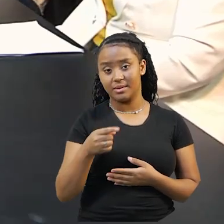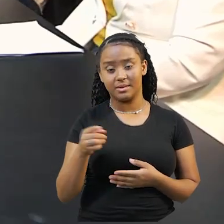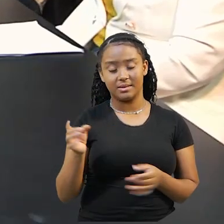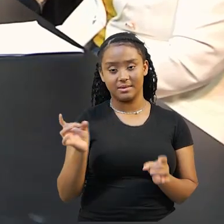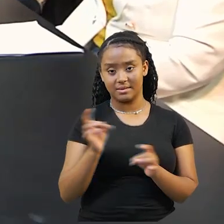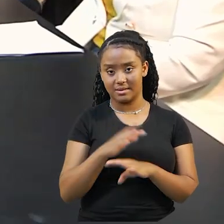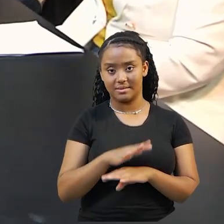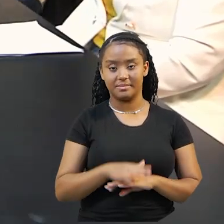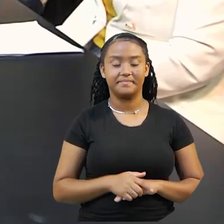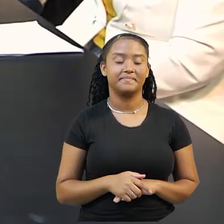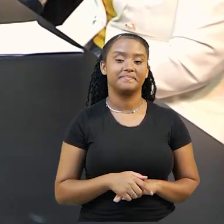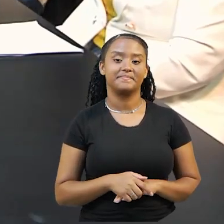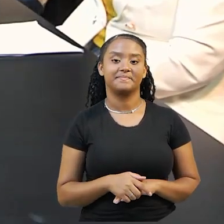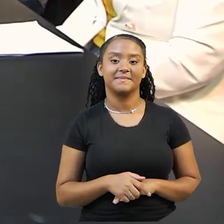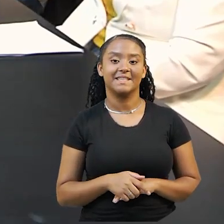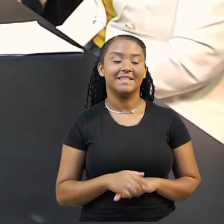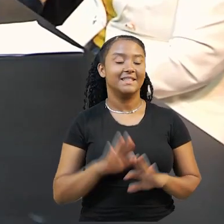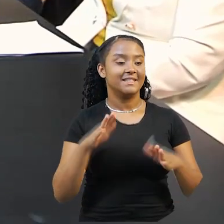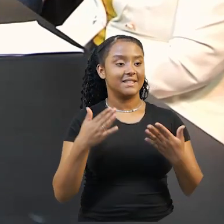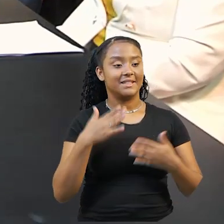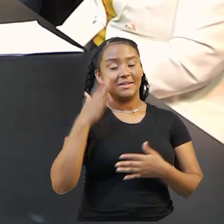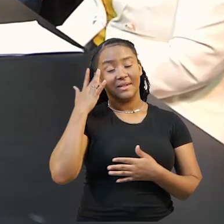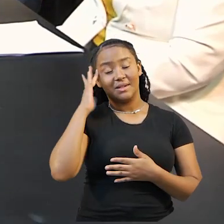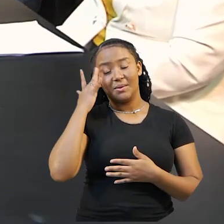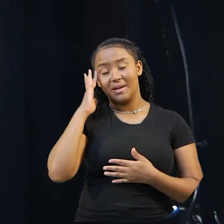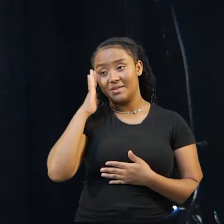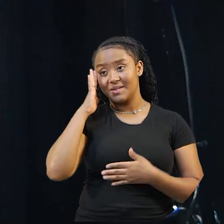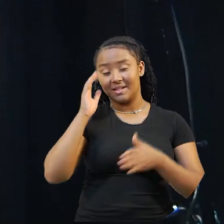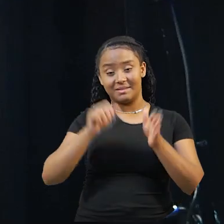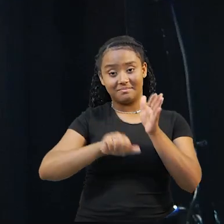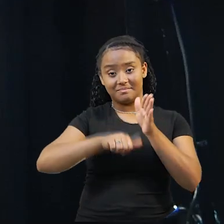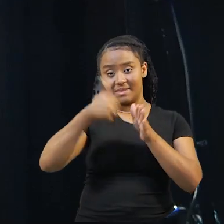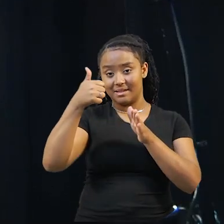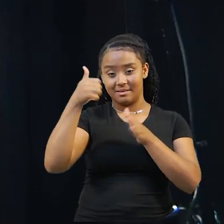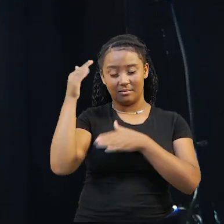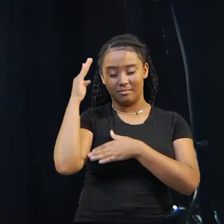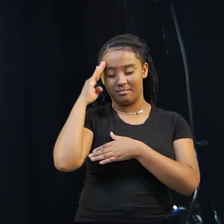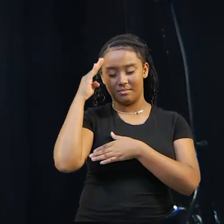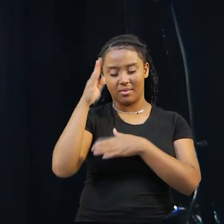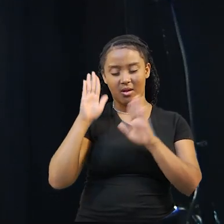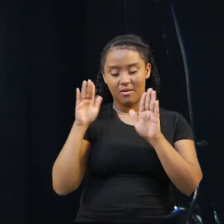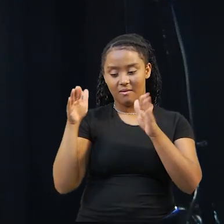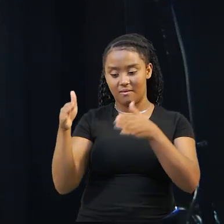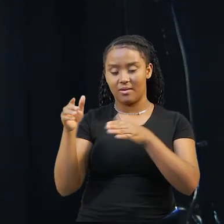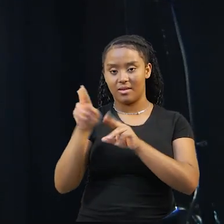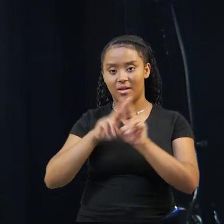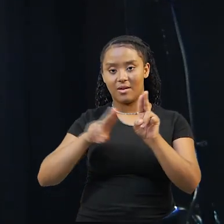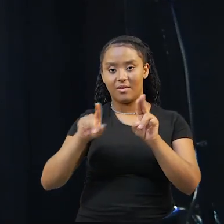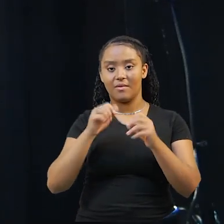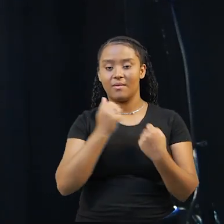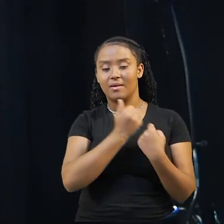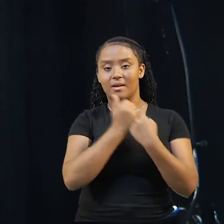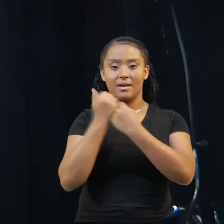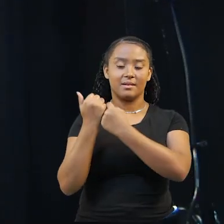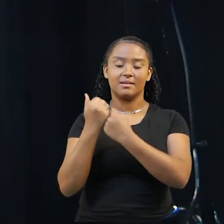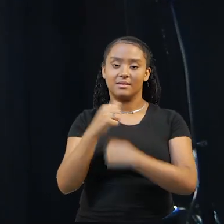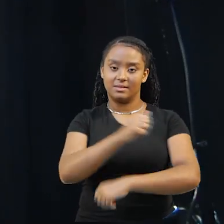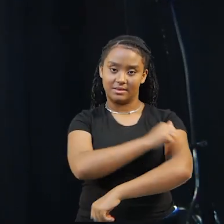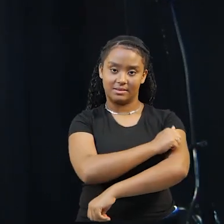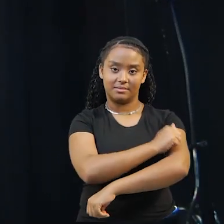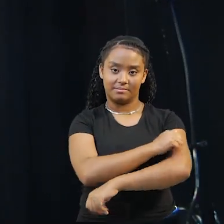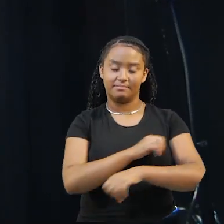deixo em paz. Não, perfeito. Eu acho que a prioridade 1 da Universidade Federal de Uberlândia hoje é a assistência